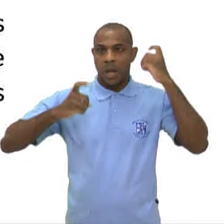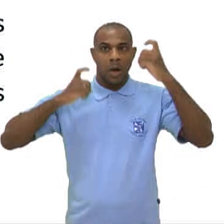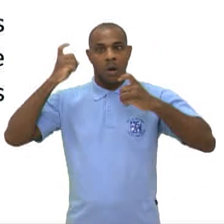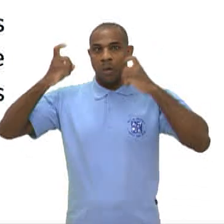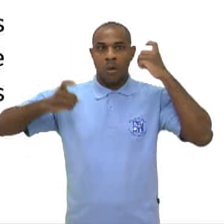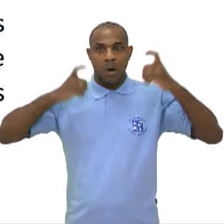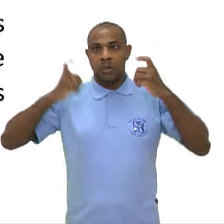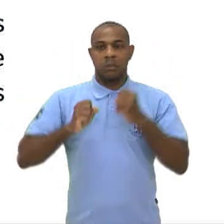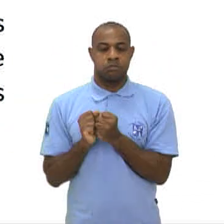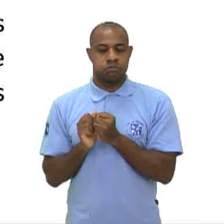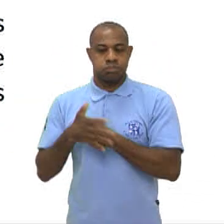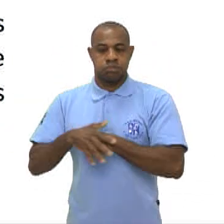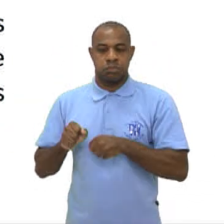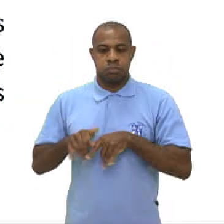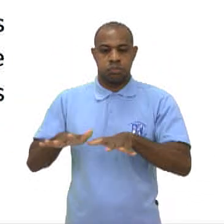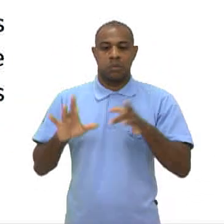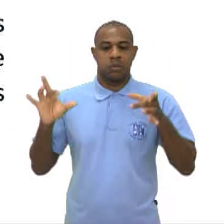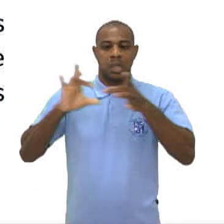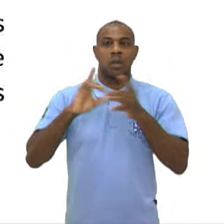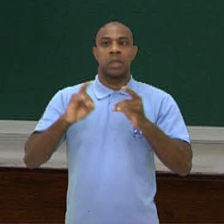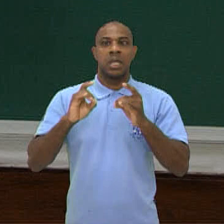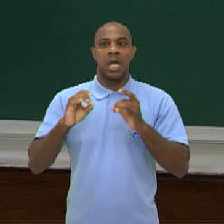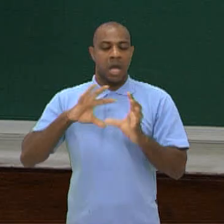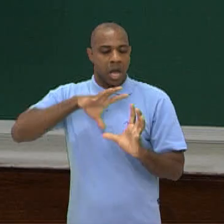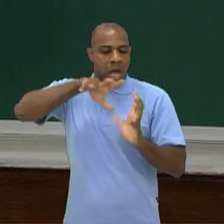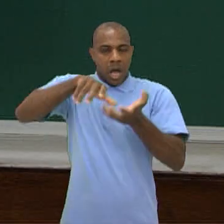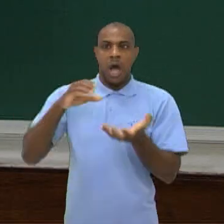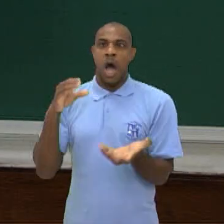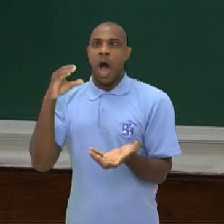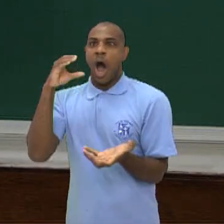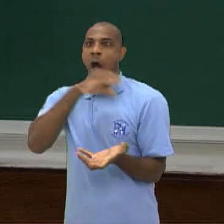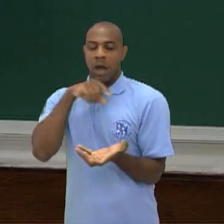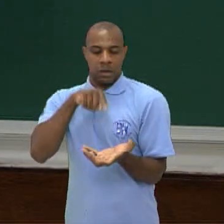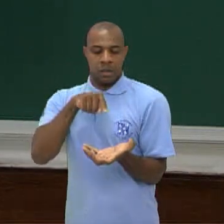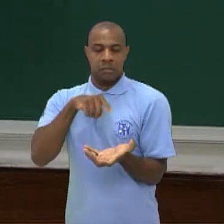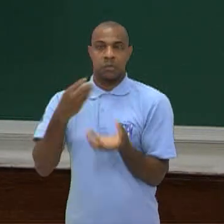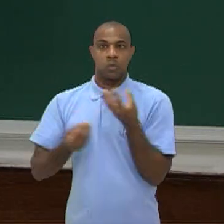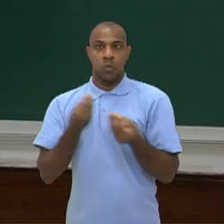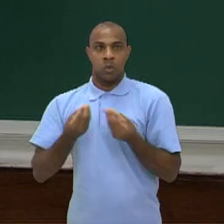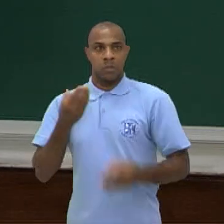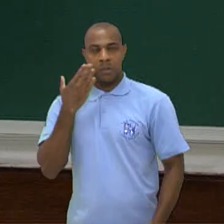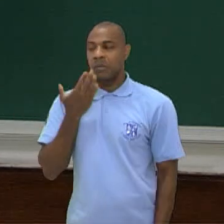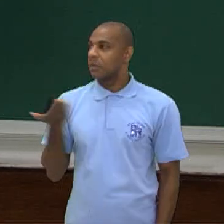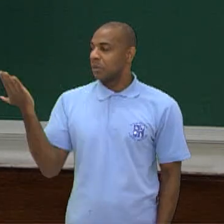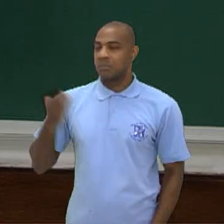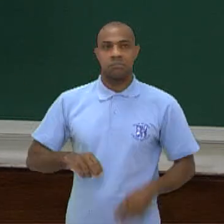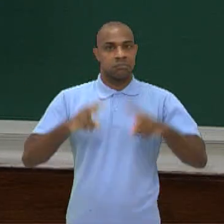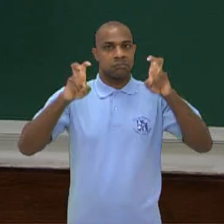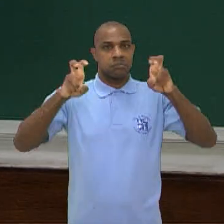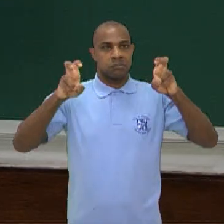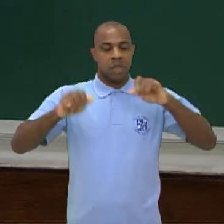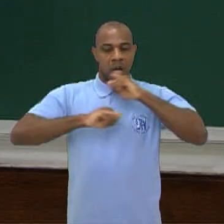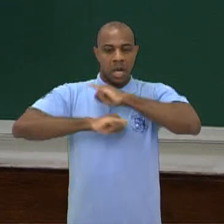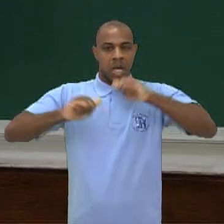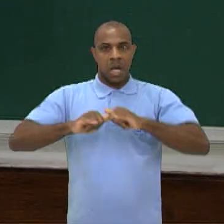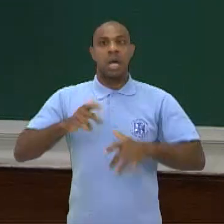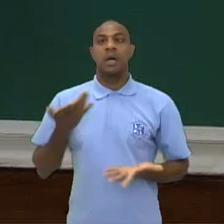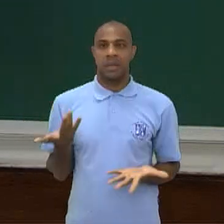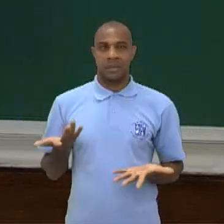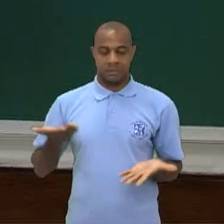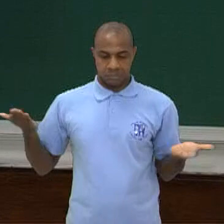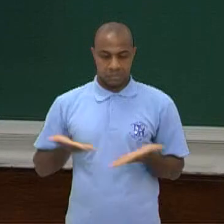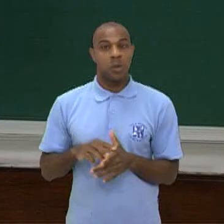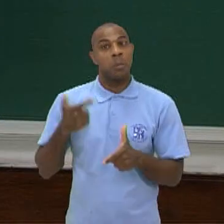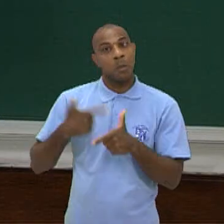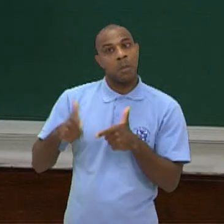epidemias ligadas ao aquecimento global. Então veja, né, essa primeira aqui a gente está falando, uma notícia bem atual, dos problemas que podem